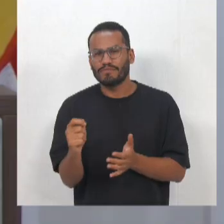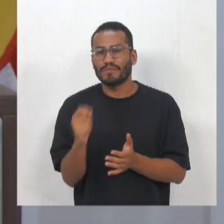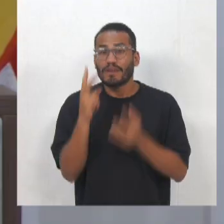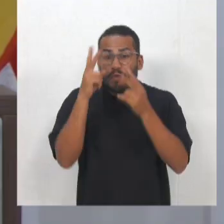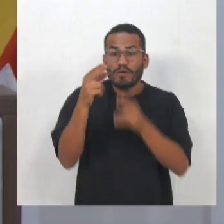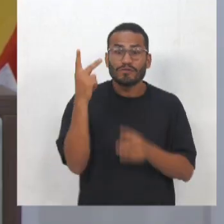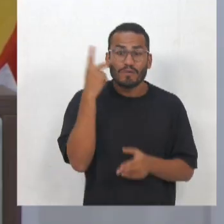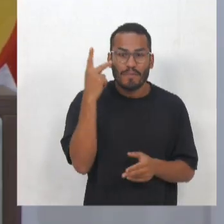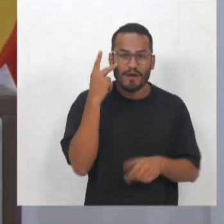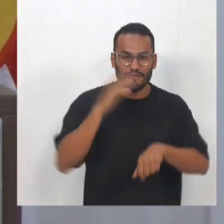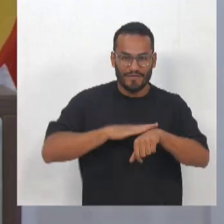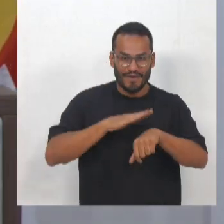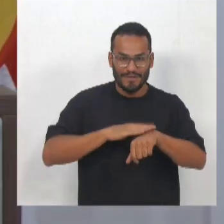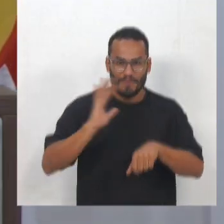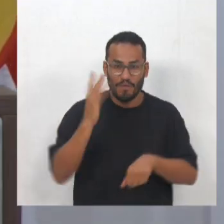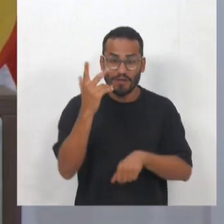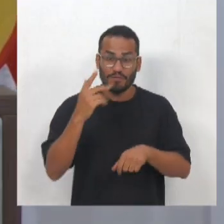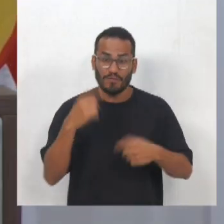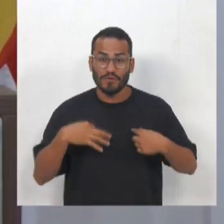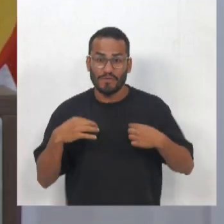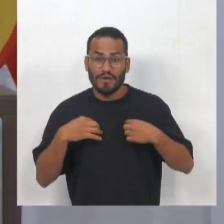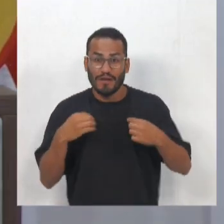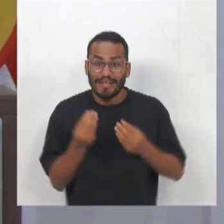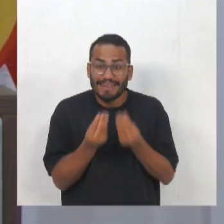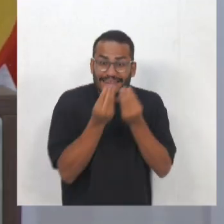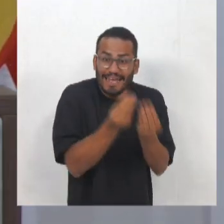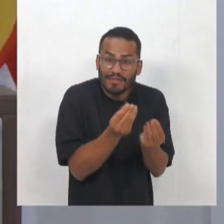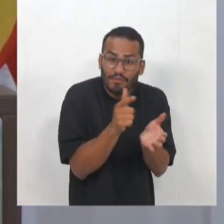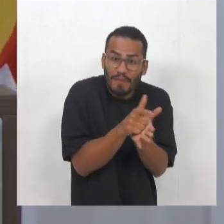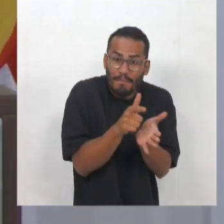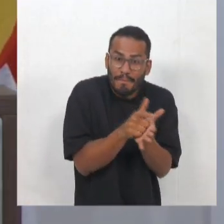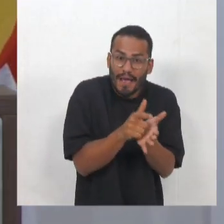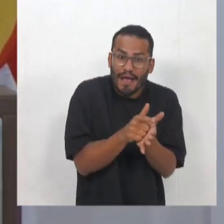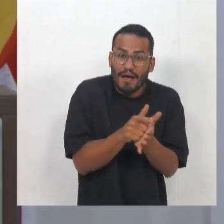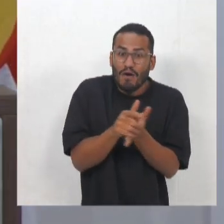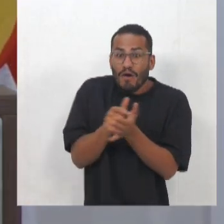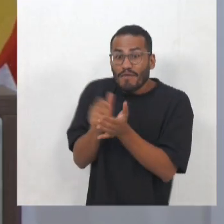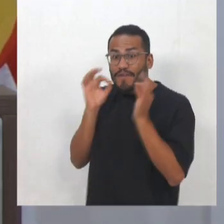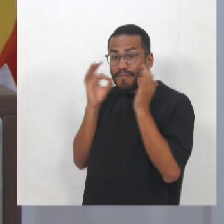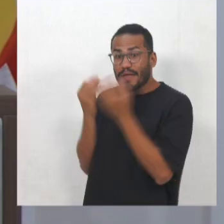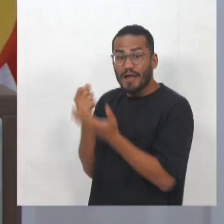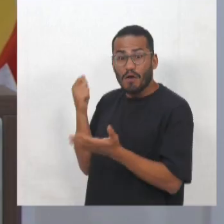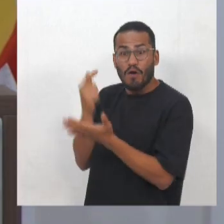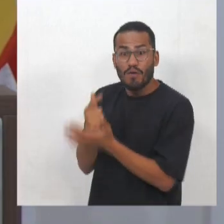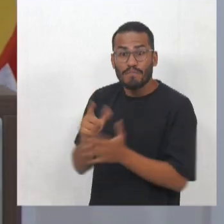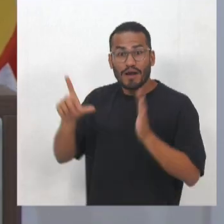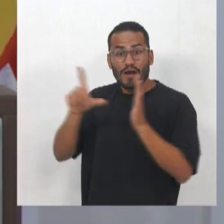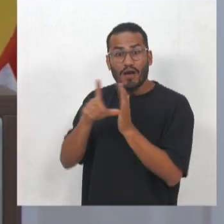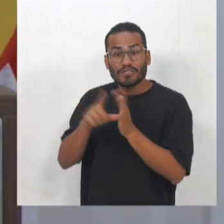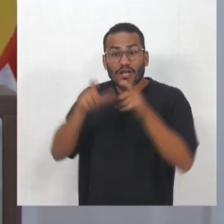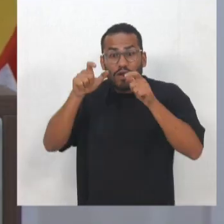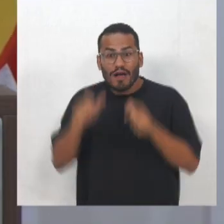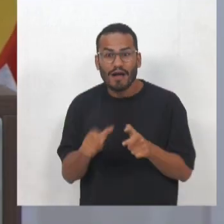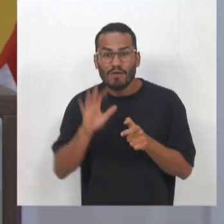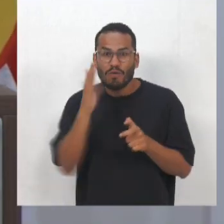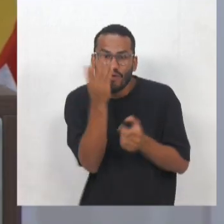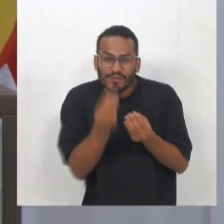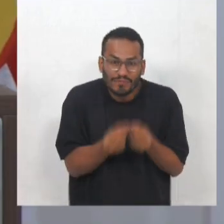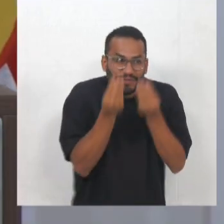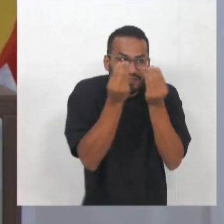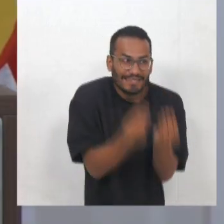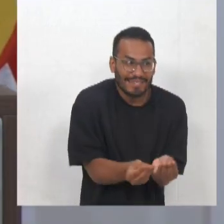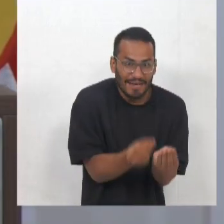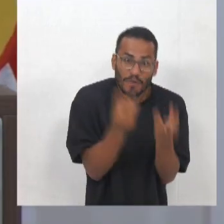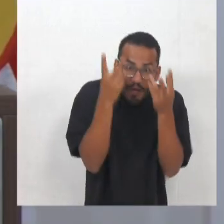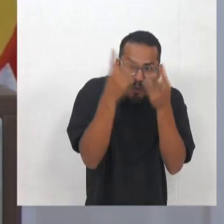Paulo. Em São Paulo, quando faz a questão do uniforme, é dado um voucher para a família e a família compra no comércio local. Quando você deu o uniforme fazendo da